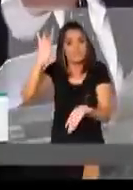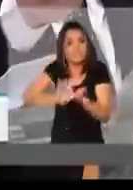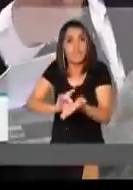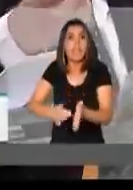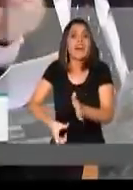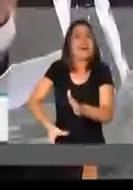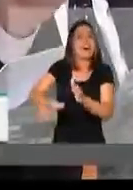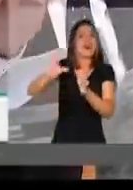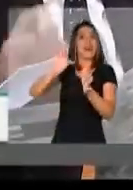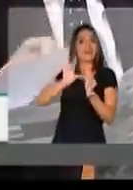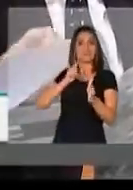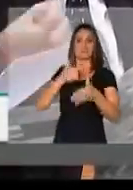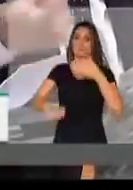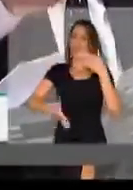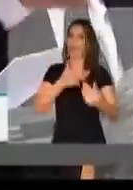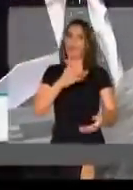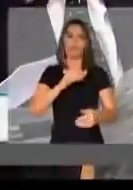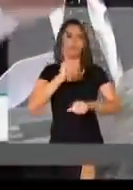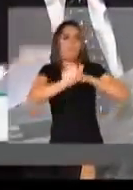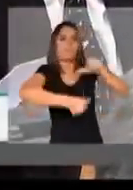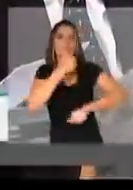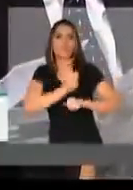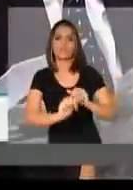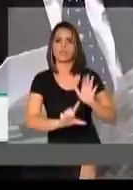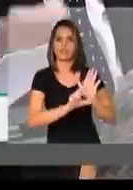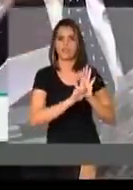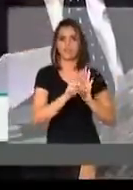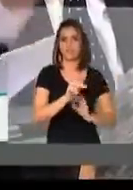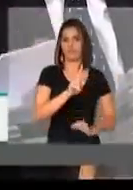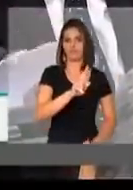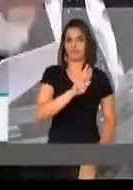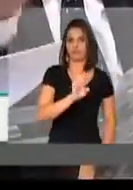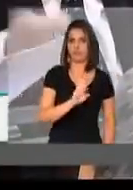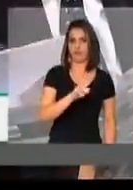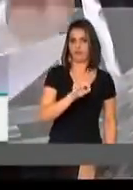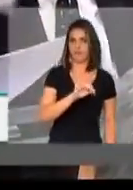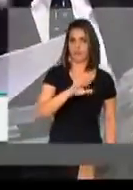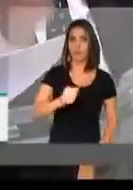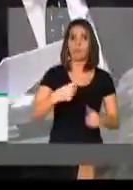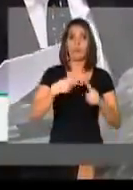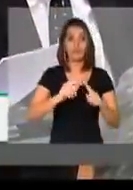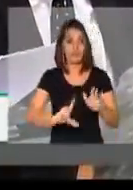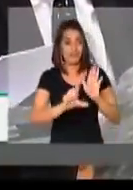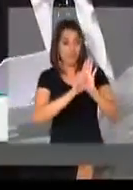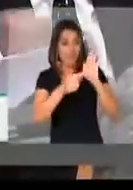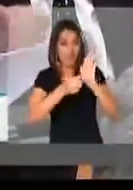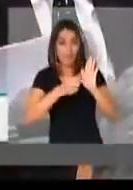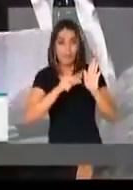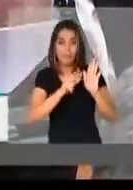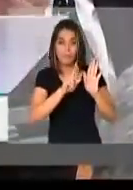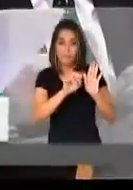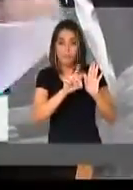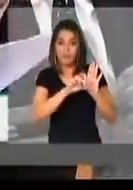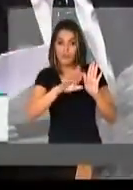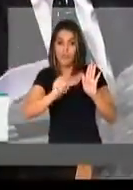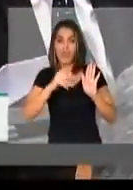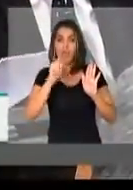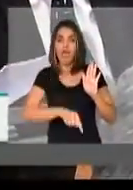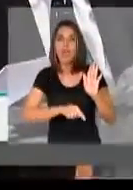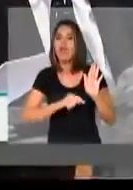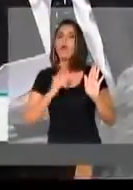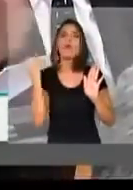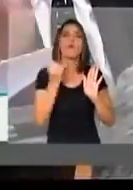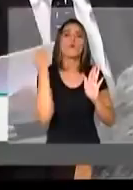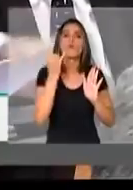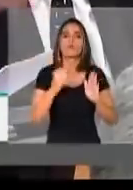que antecedem qualquer perspectiva de mudança na Previdência, por entender que a Previdência é fundamental como instrumento de igualdade